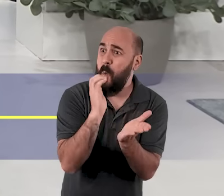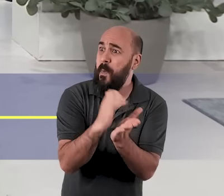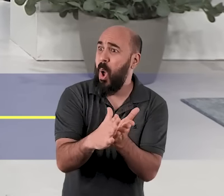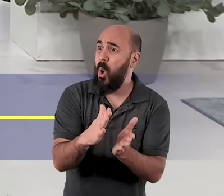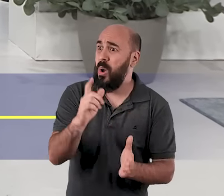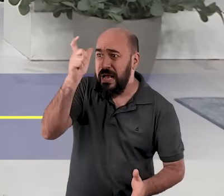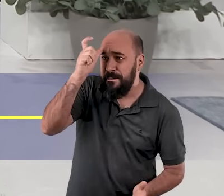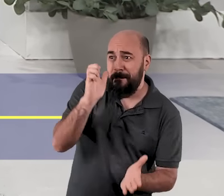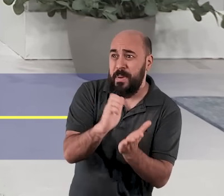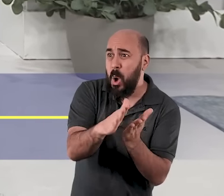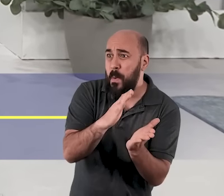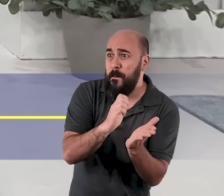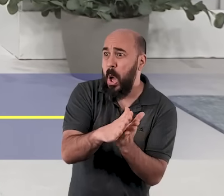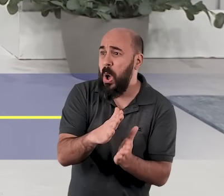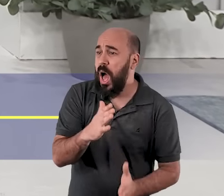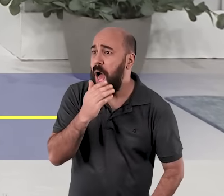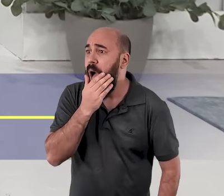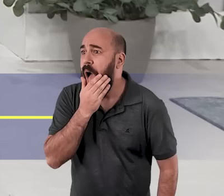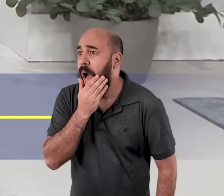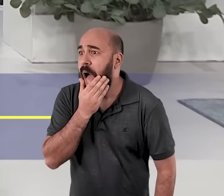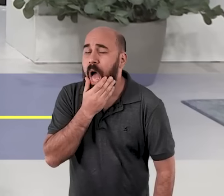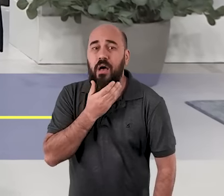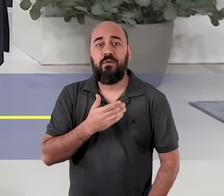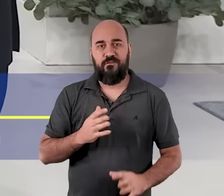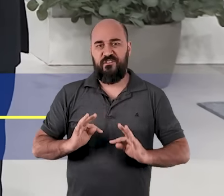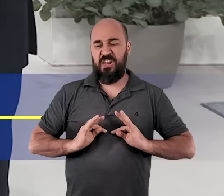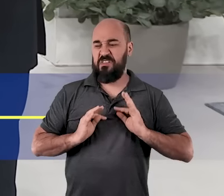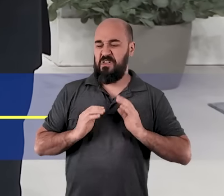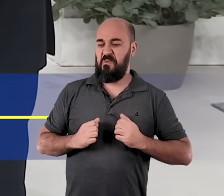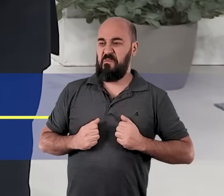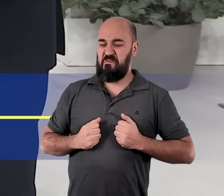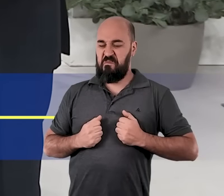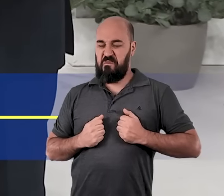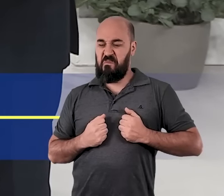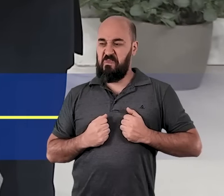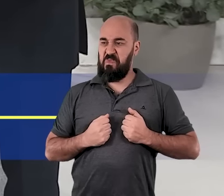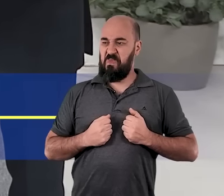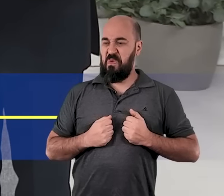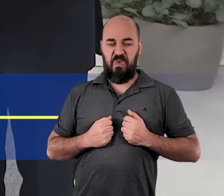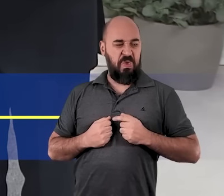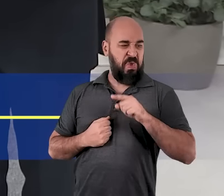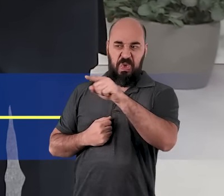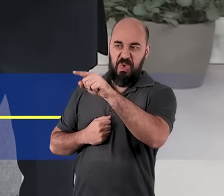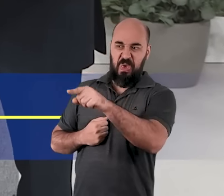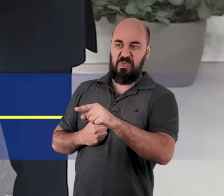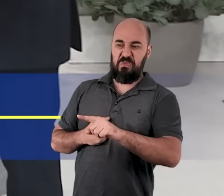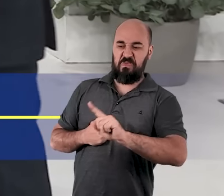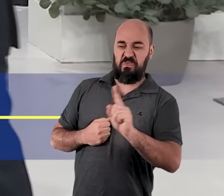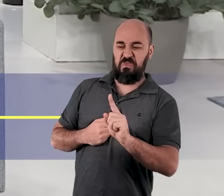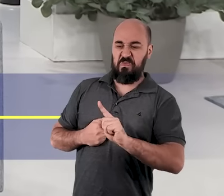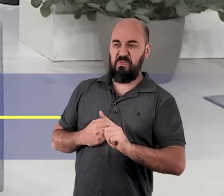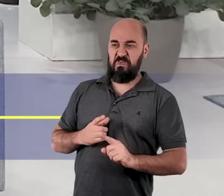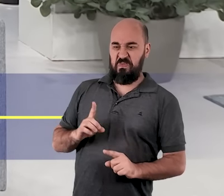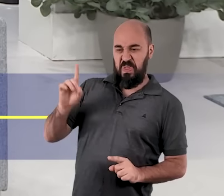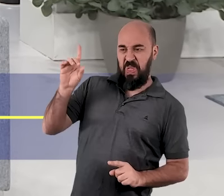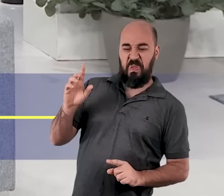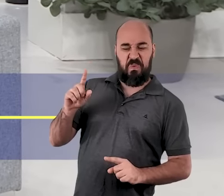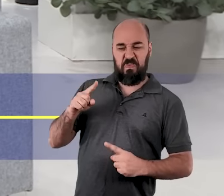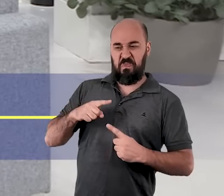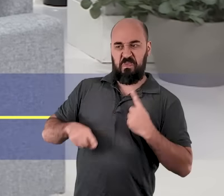os fariseus, que eram líderes religiosos, eles dizem assim: este não expulsa demônios senão